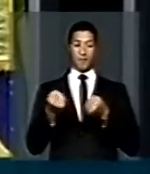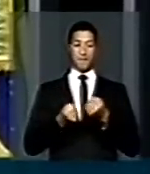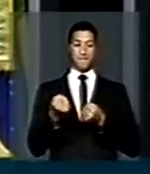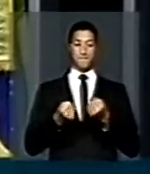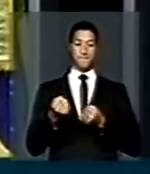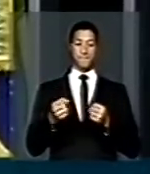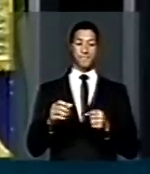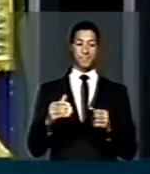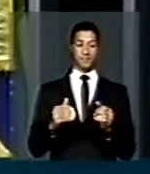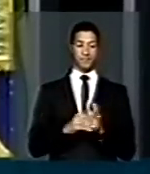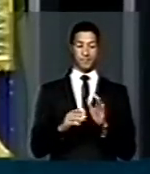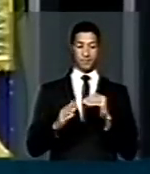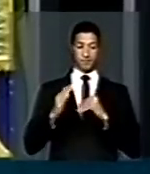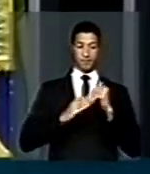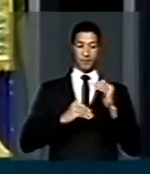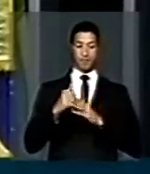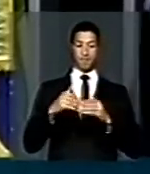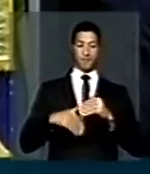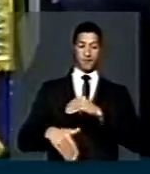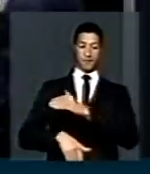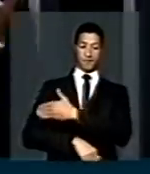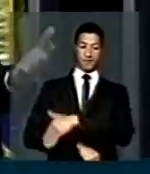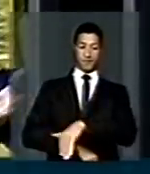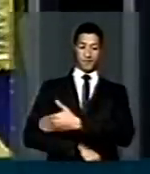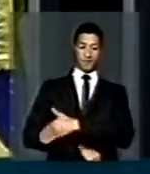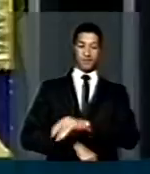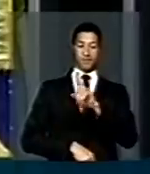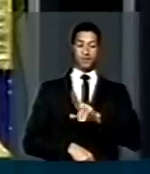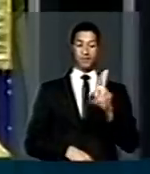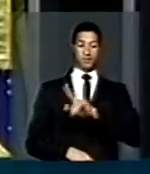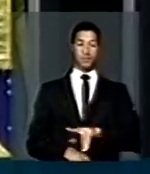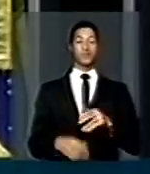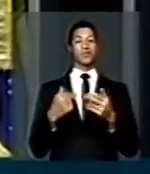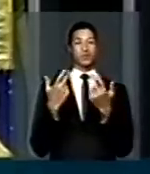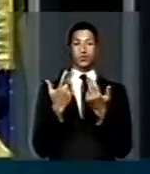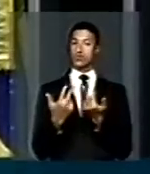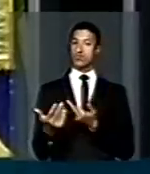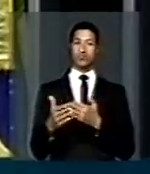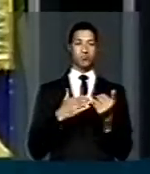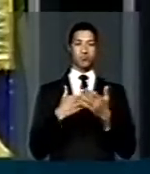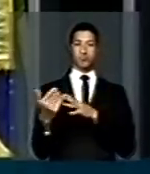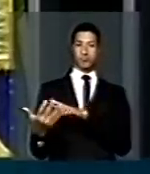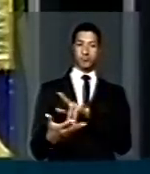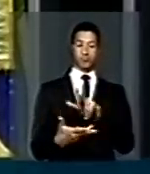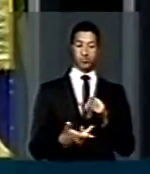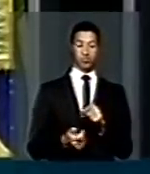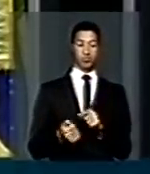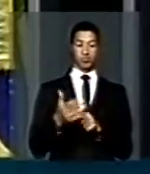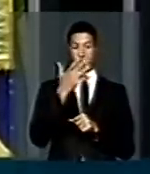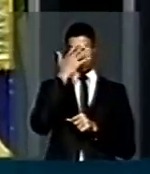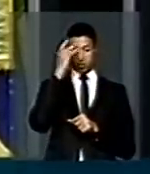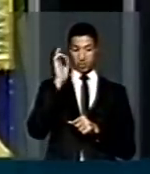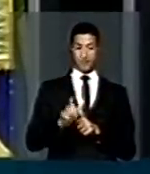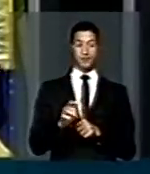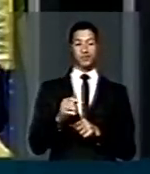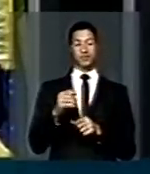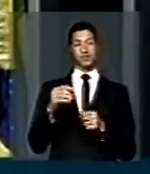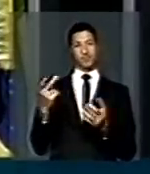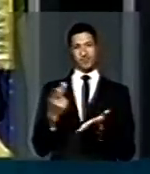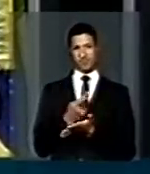automóvel a prática na rua é usual em qualquer parte do mundo no entanto um Lobby